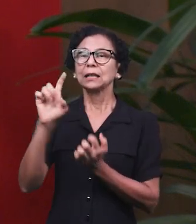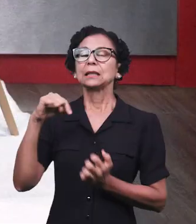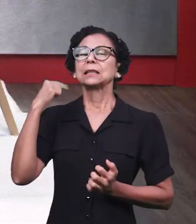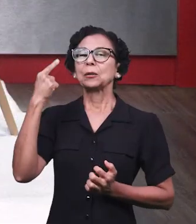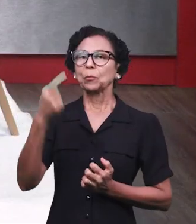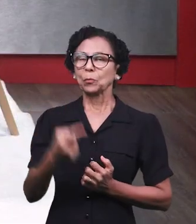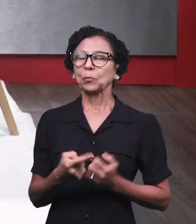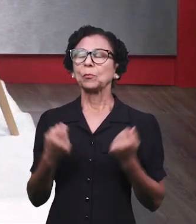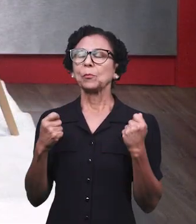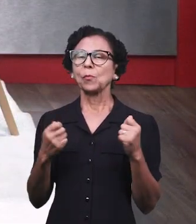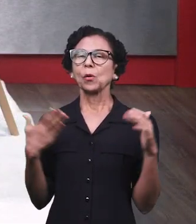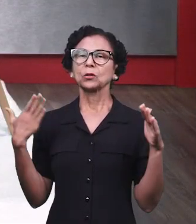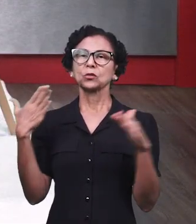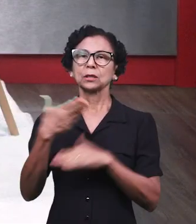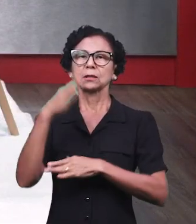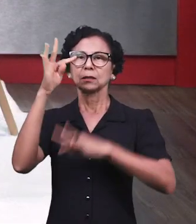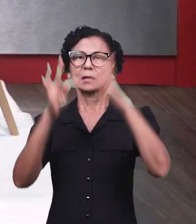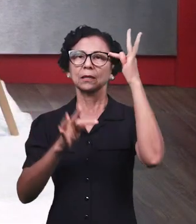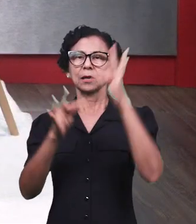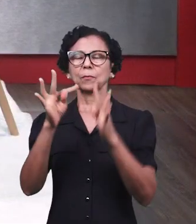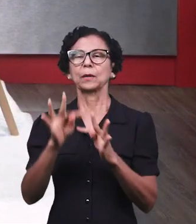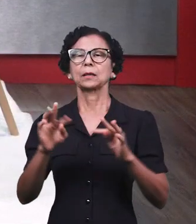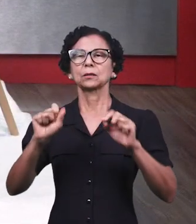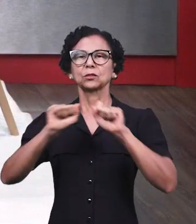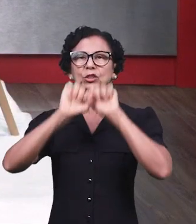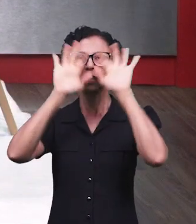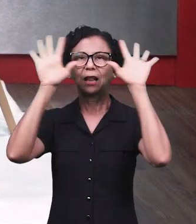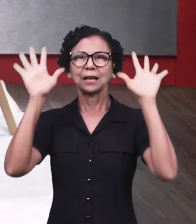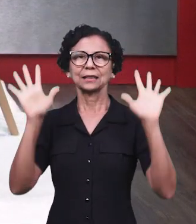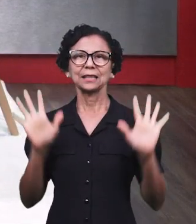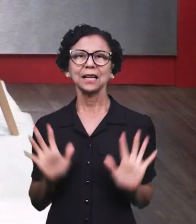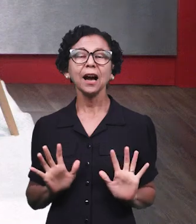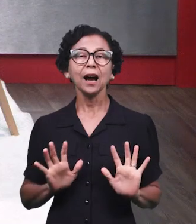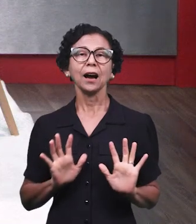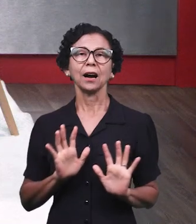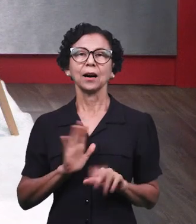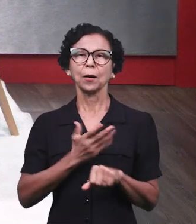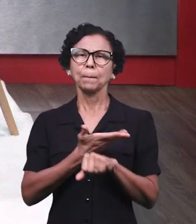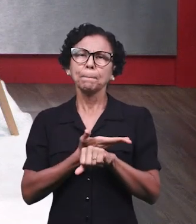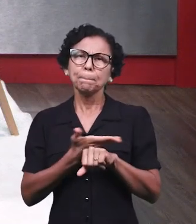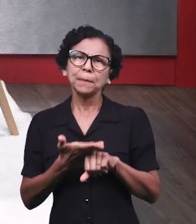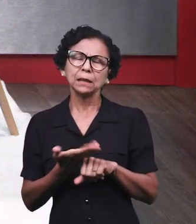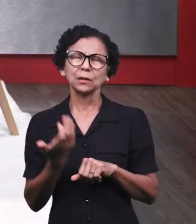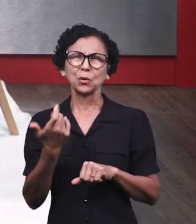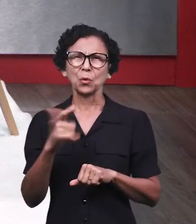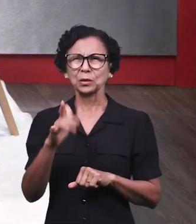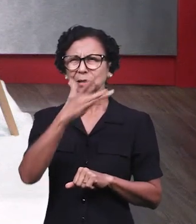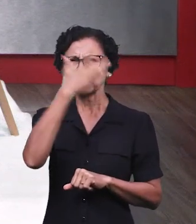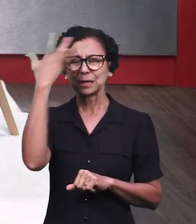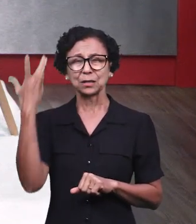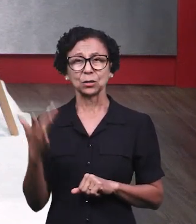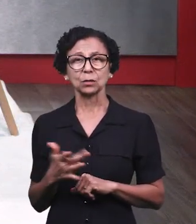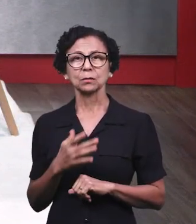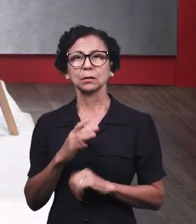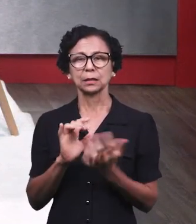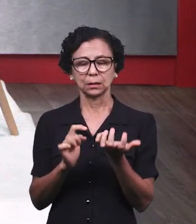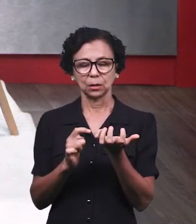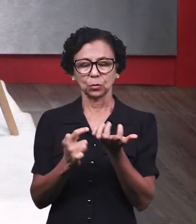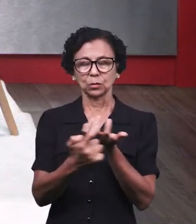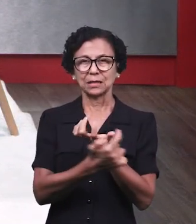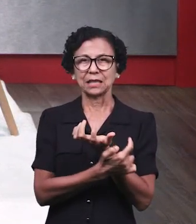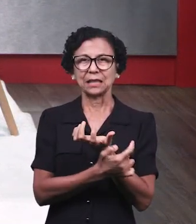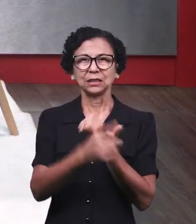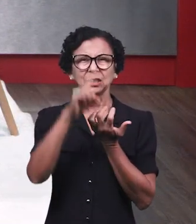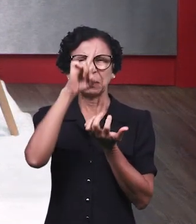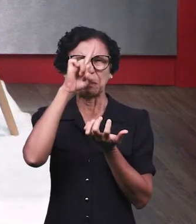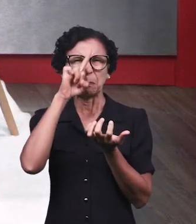das facetas, né? Tem pacientes que chegam já com os dentes clareados, outros têm os dentes muito amarelados, então é